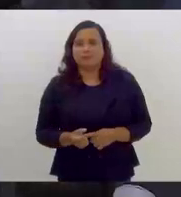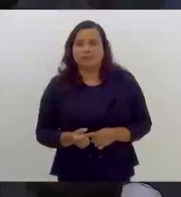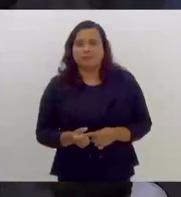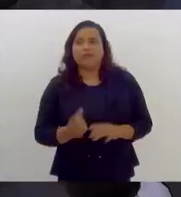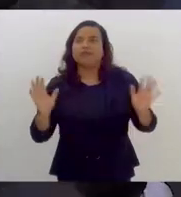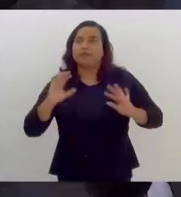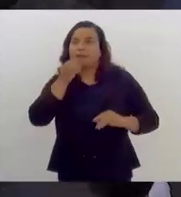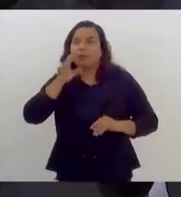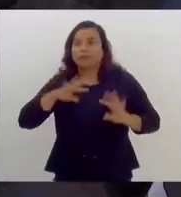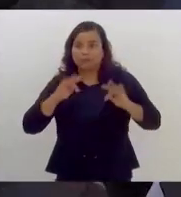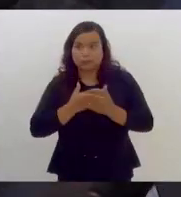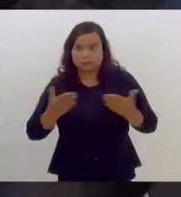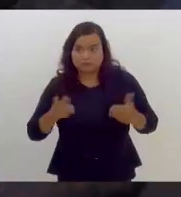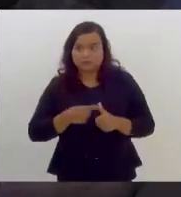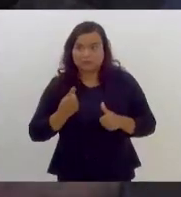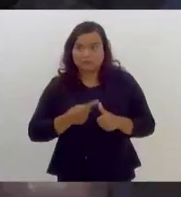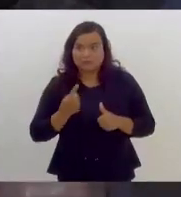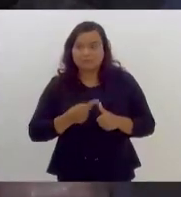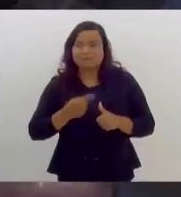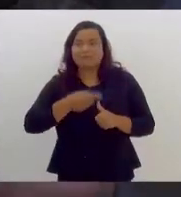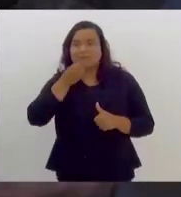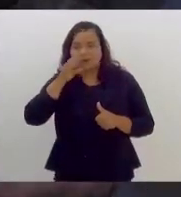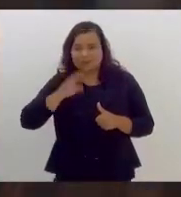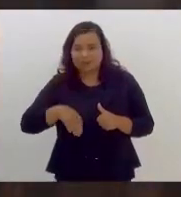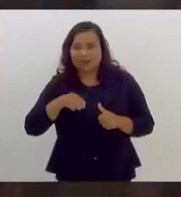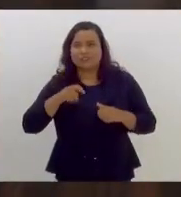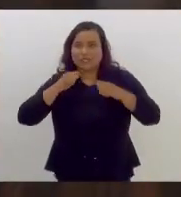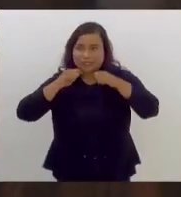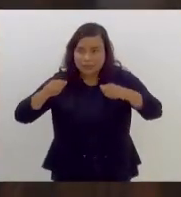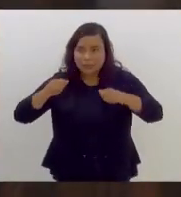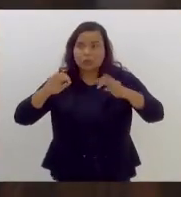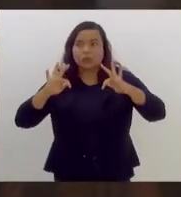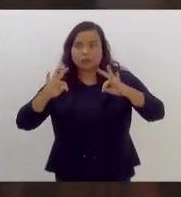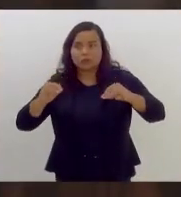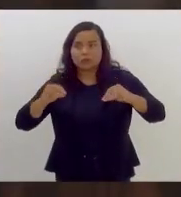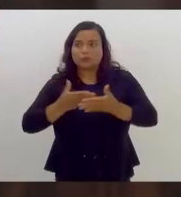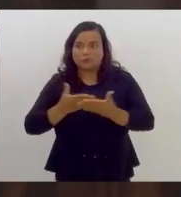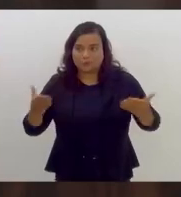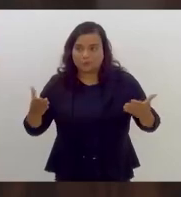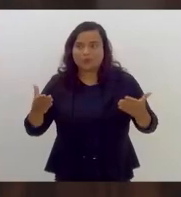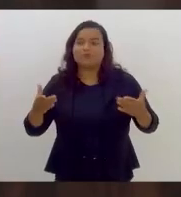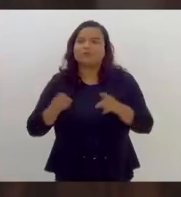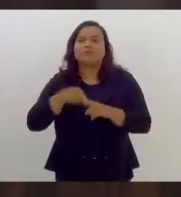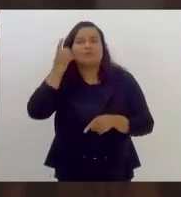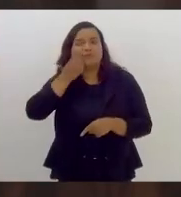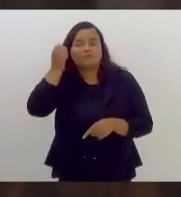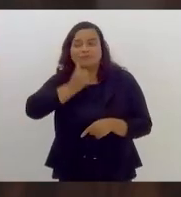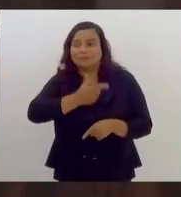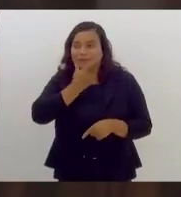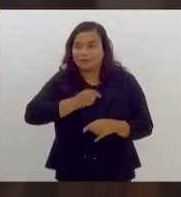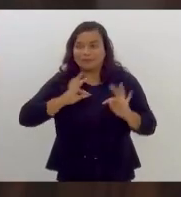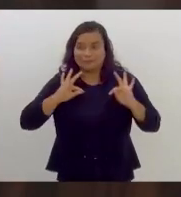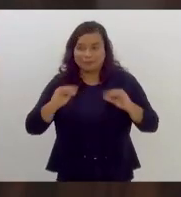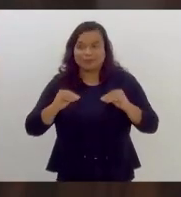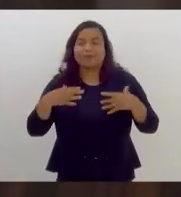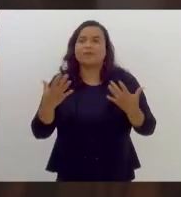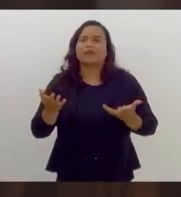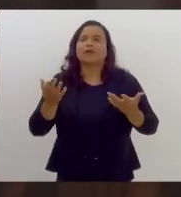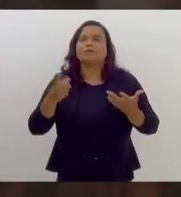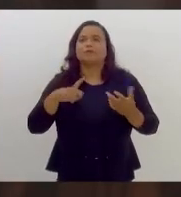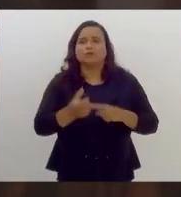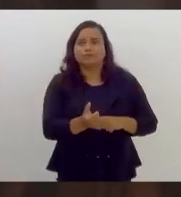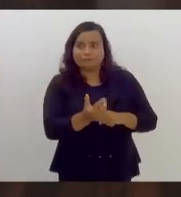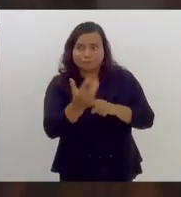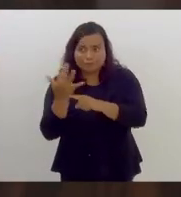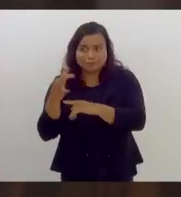Primeiro, boa tarde a todas e todos. Boa tarde às assessoras e assessores. Boa tarde, deputadas e deputados. Havendo número legal